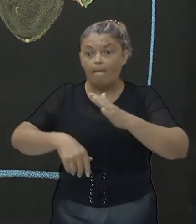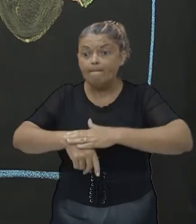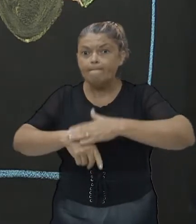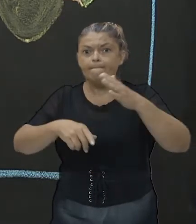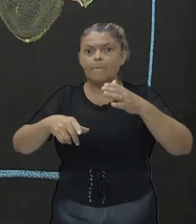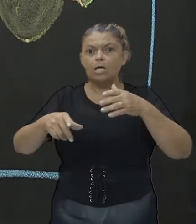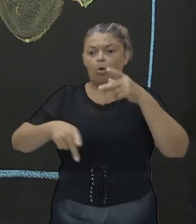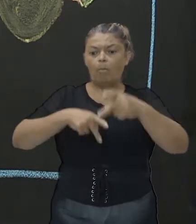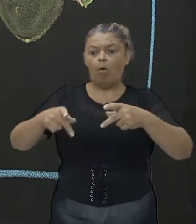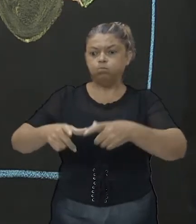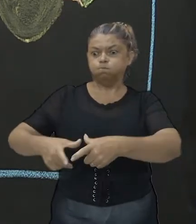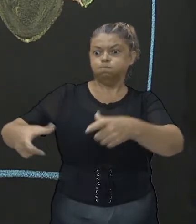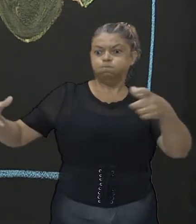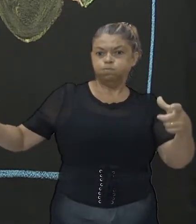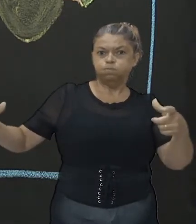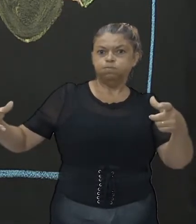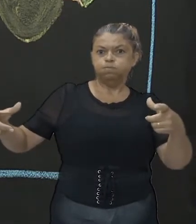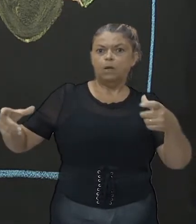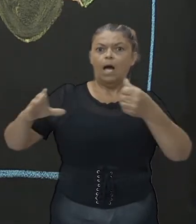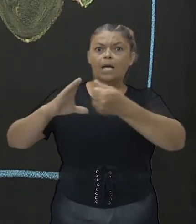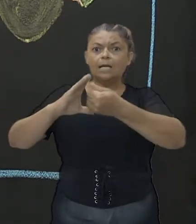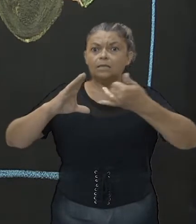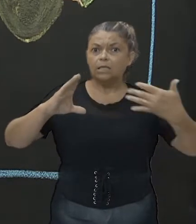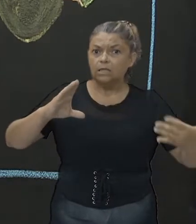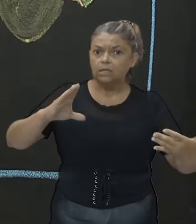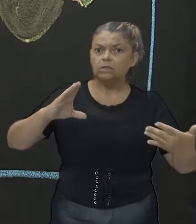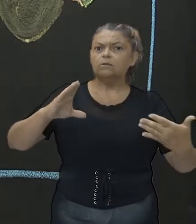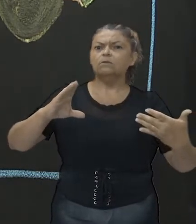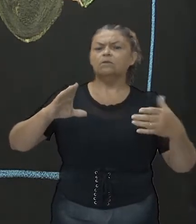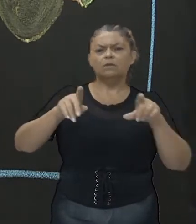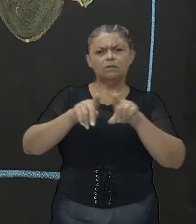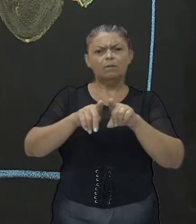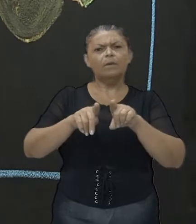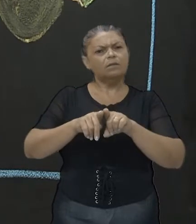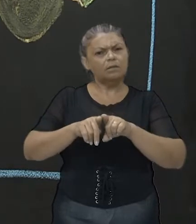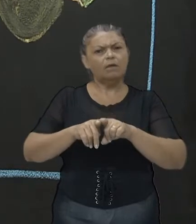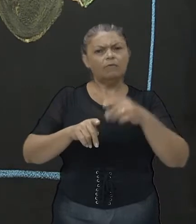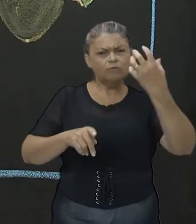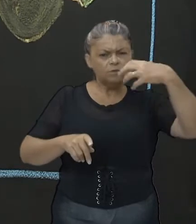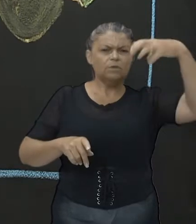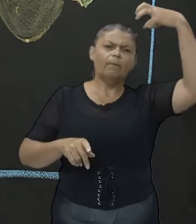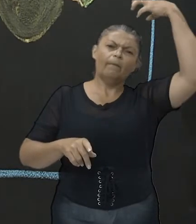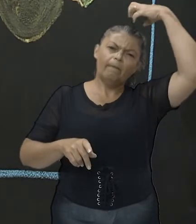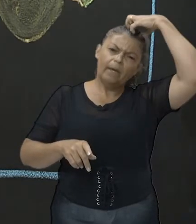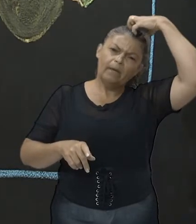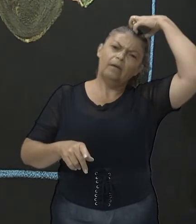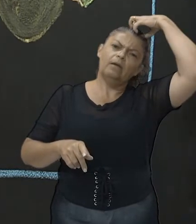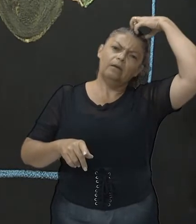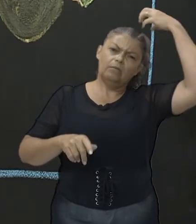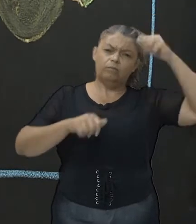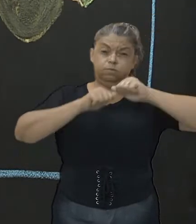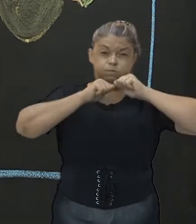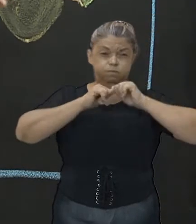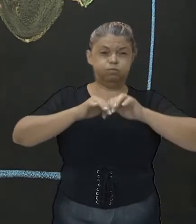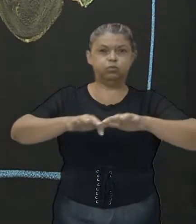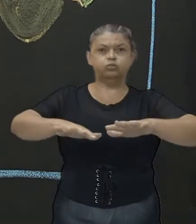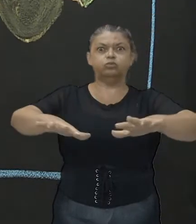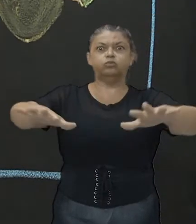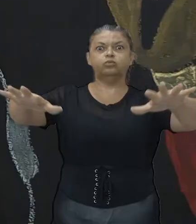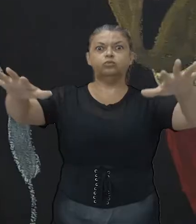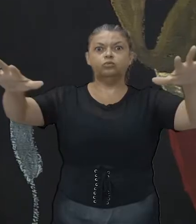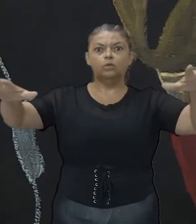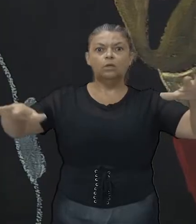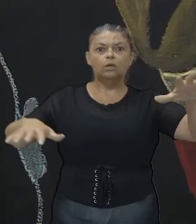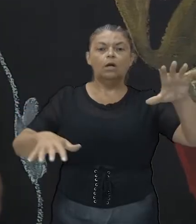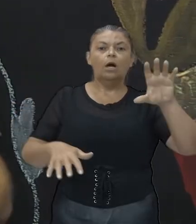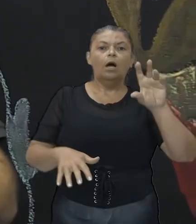Essa característica perdurou ao longo de tempos, de impérios, de organizações que acabaram proliferando a sua população. A China,